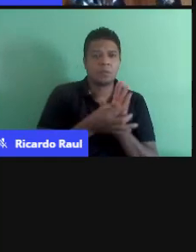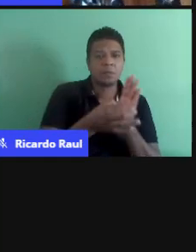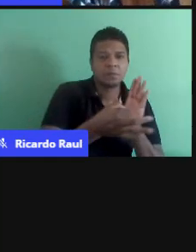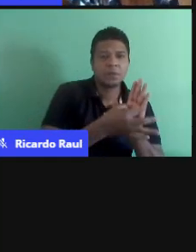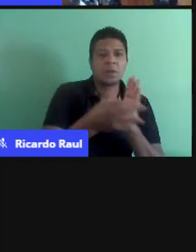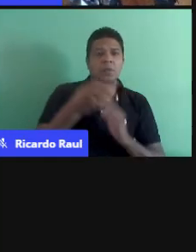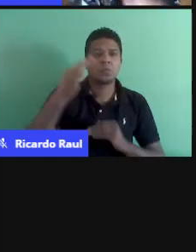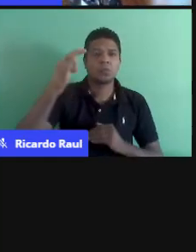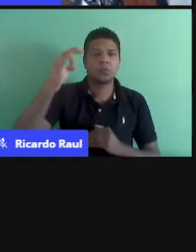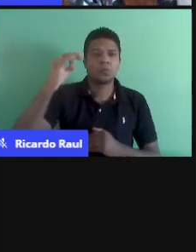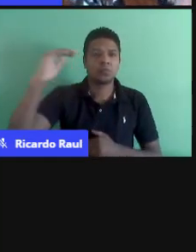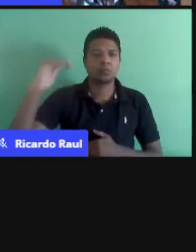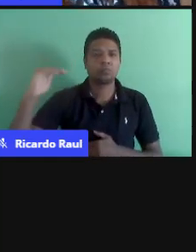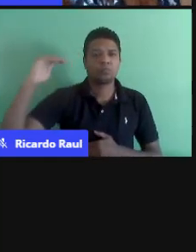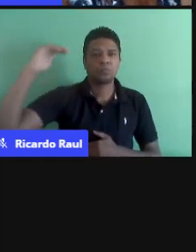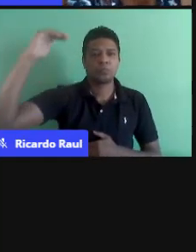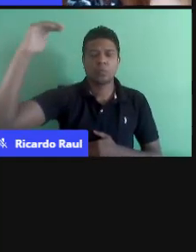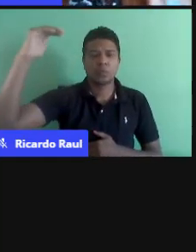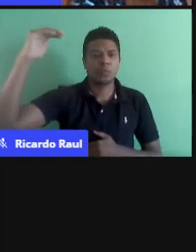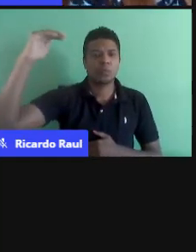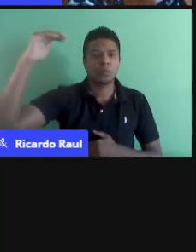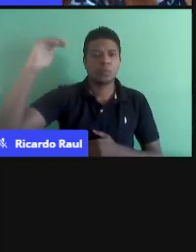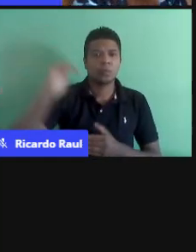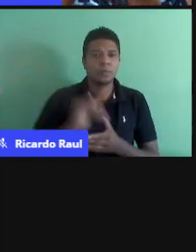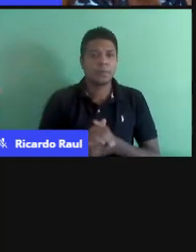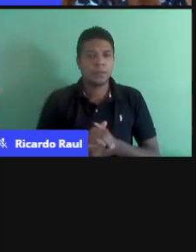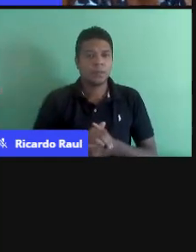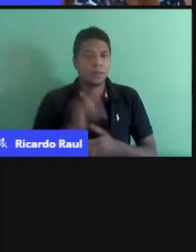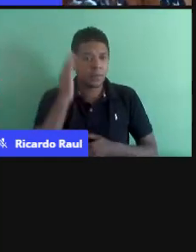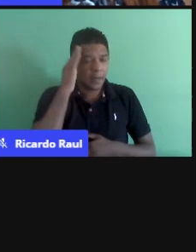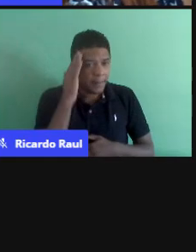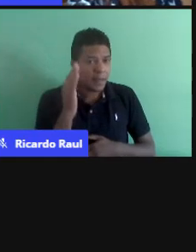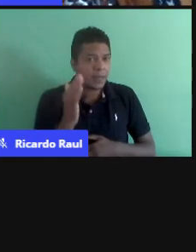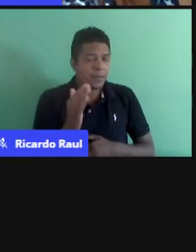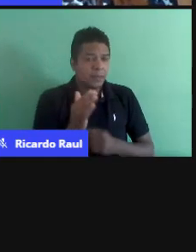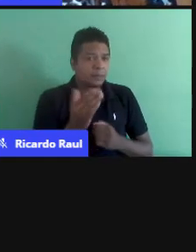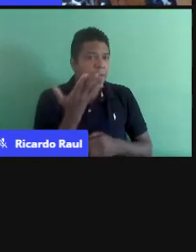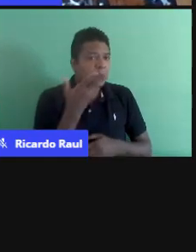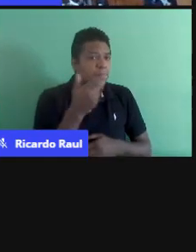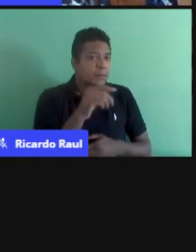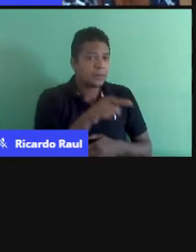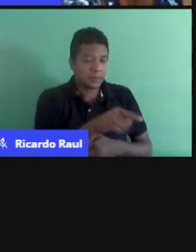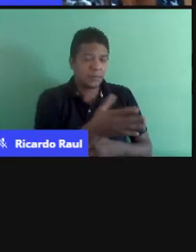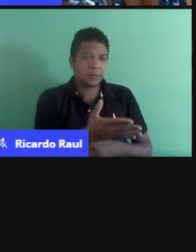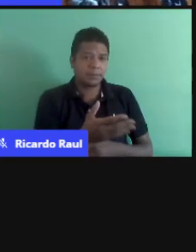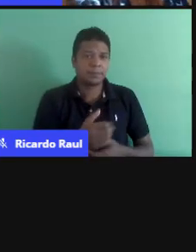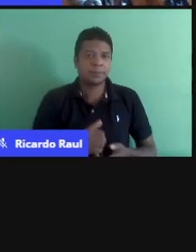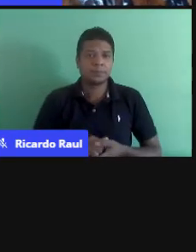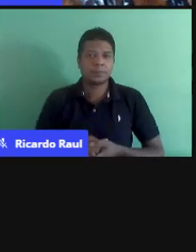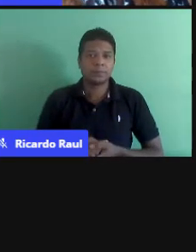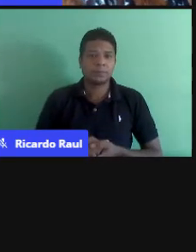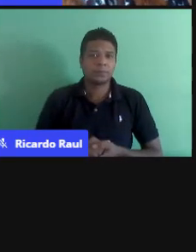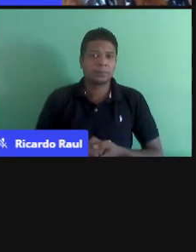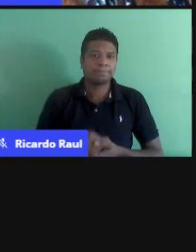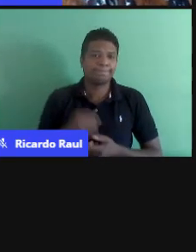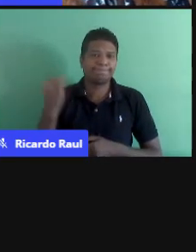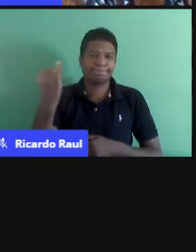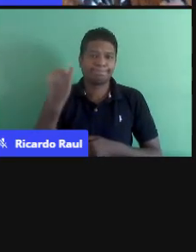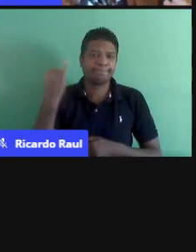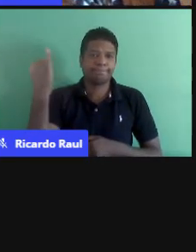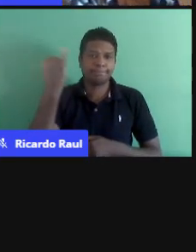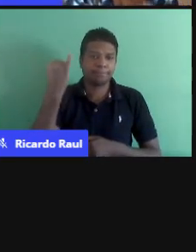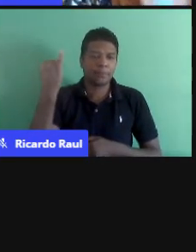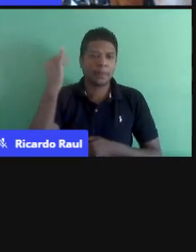adulto é não levar em conta o saber da criança. Pode passar o slide. Então, é muito importante